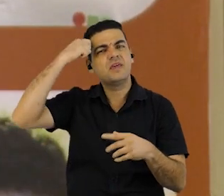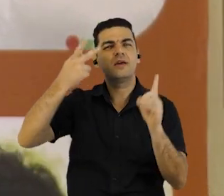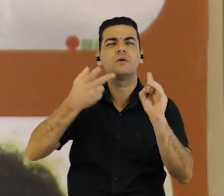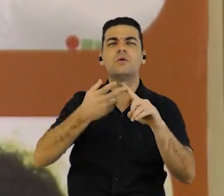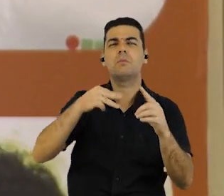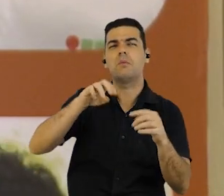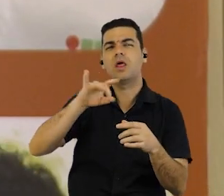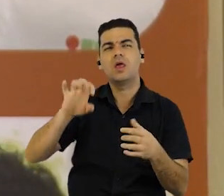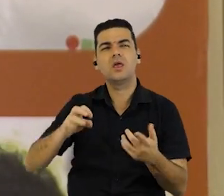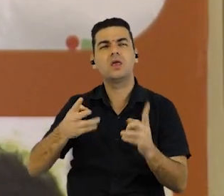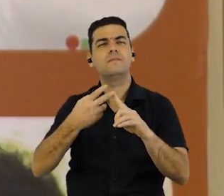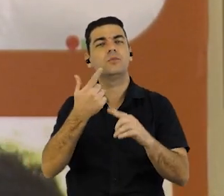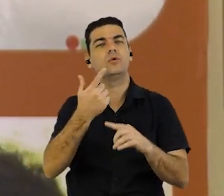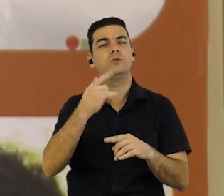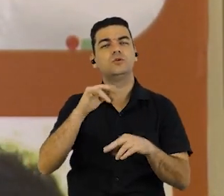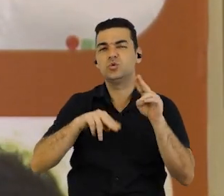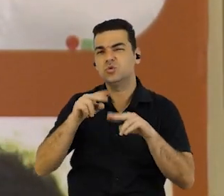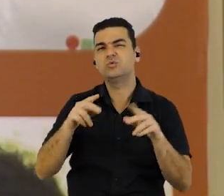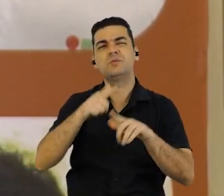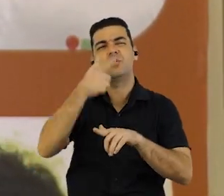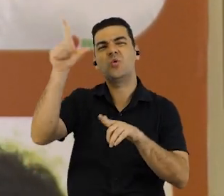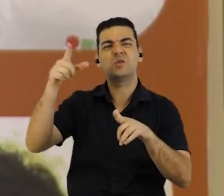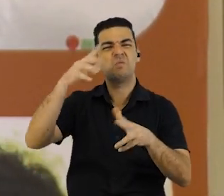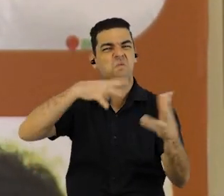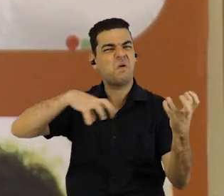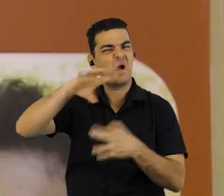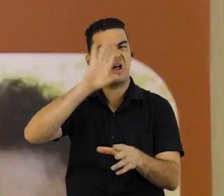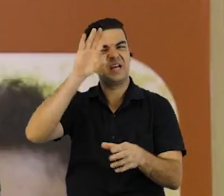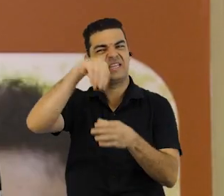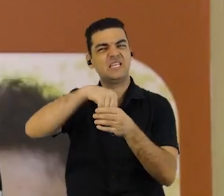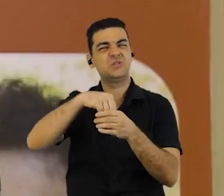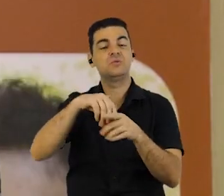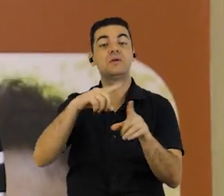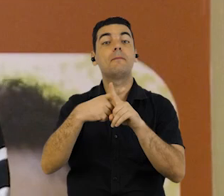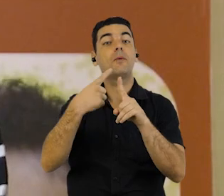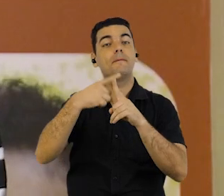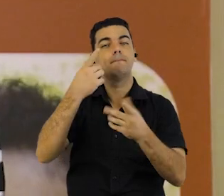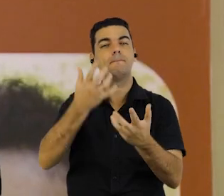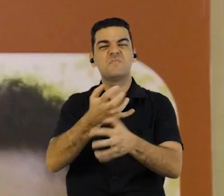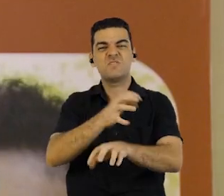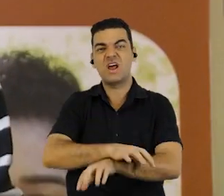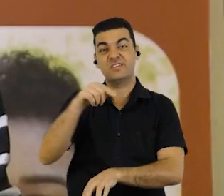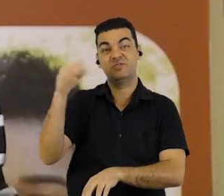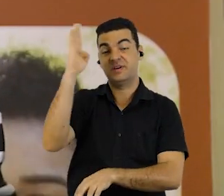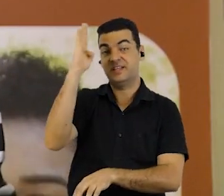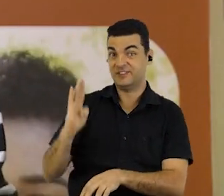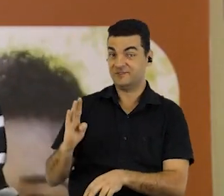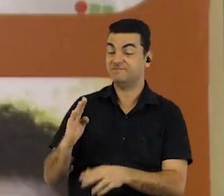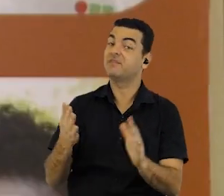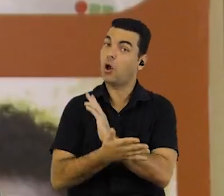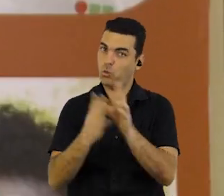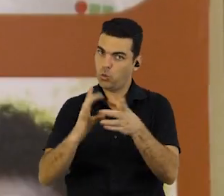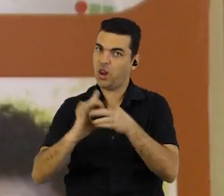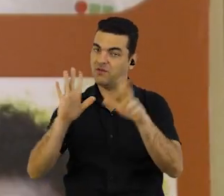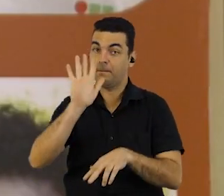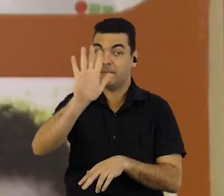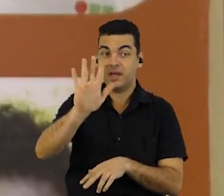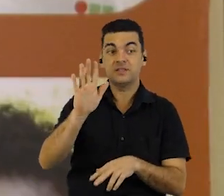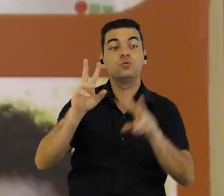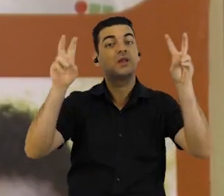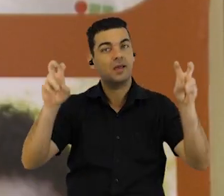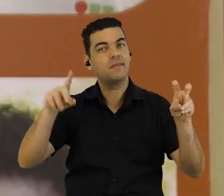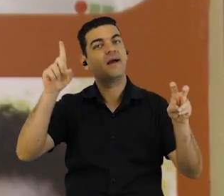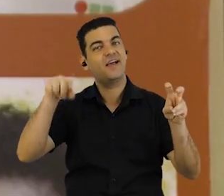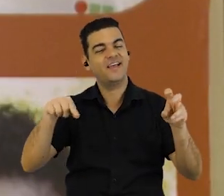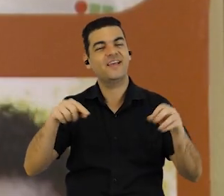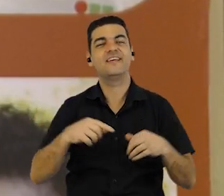dos Malês, o 2 de Julho e tantas outras revoltas feitas pelos negros escravizados e livres também. Então, hoje, o nosso